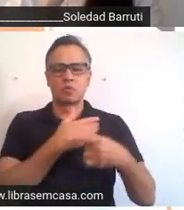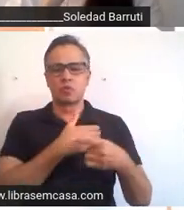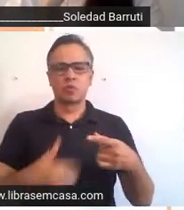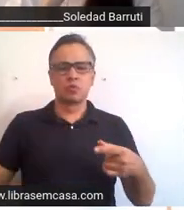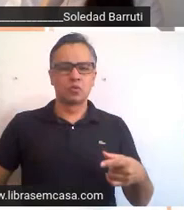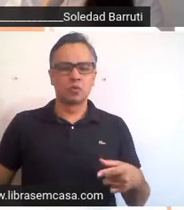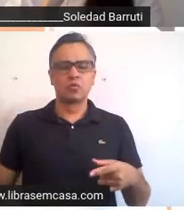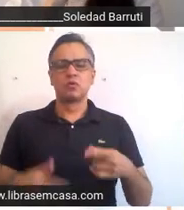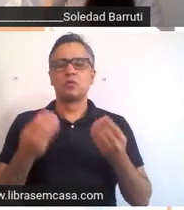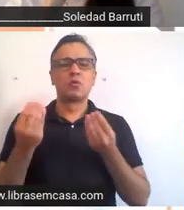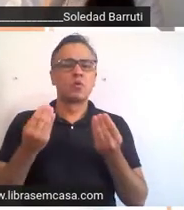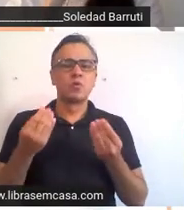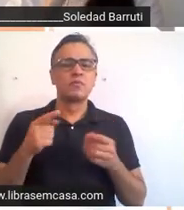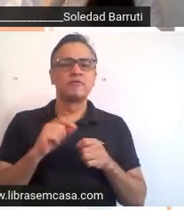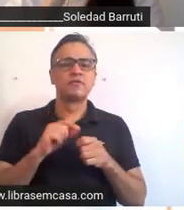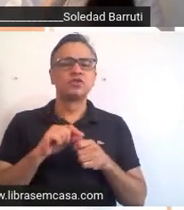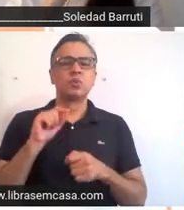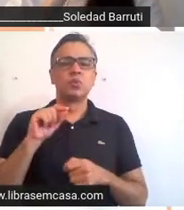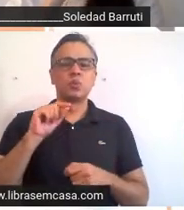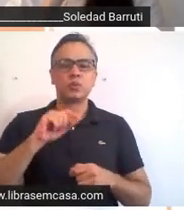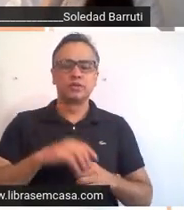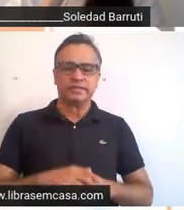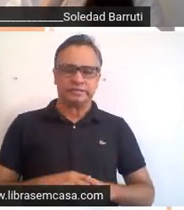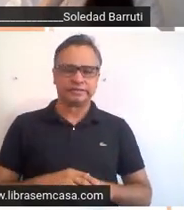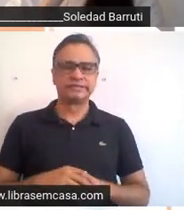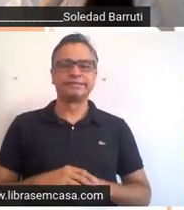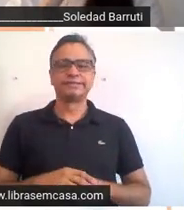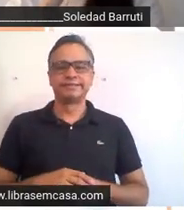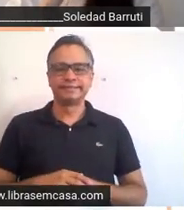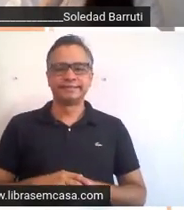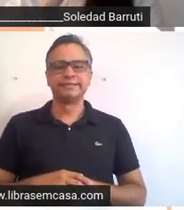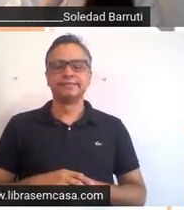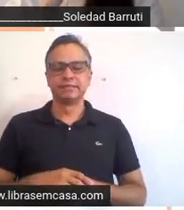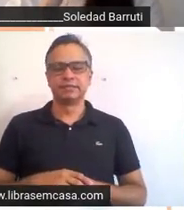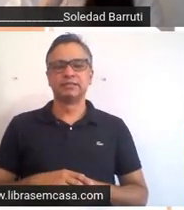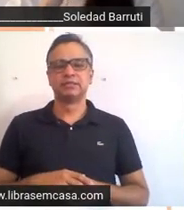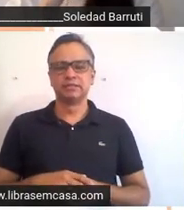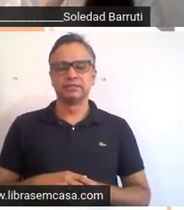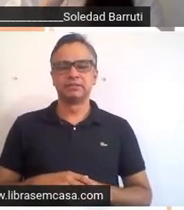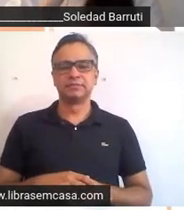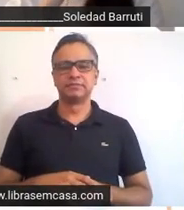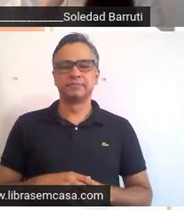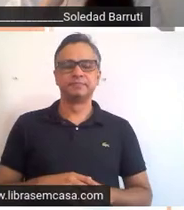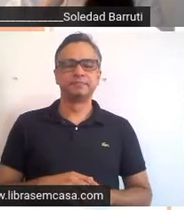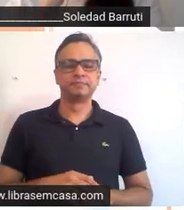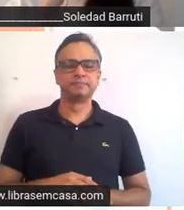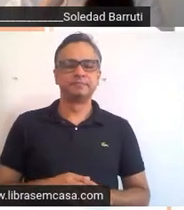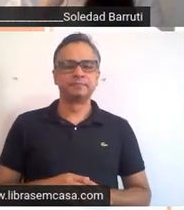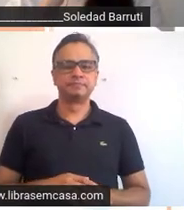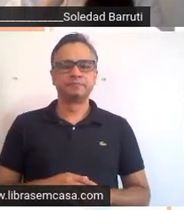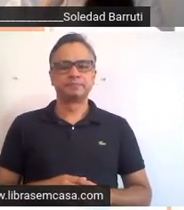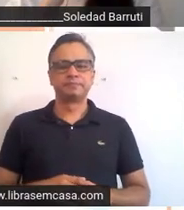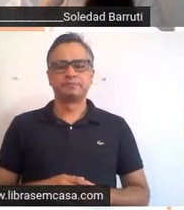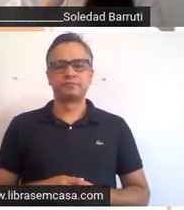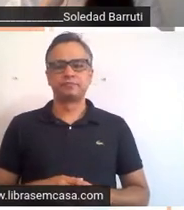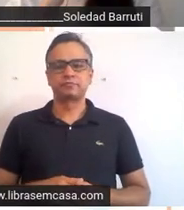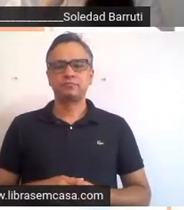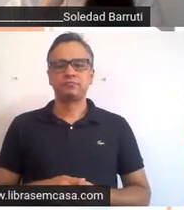desse beco, como a Elisabetta disse. Elisabetta, primeiro você e depois o Paulo. Obrigada.